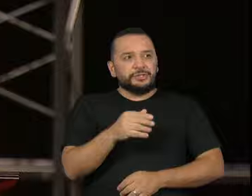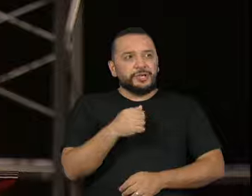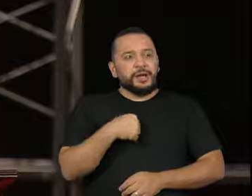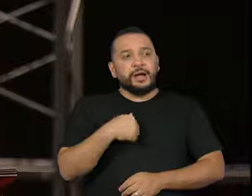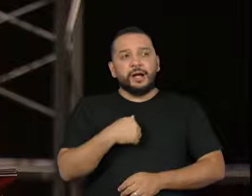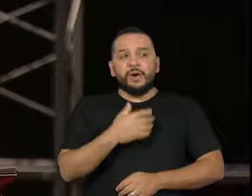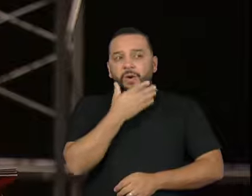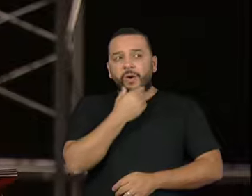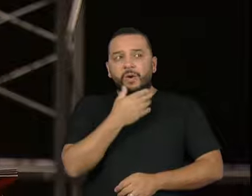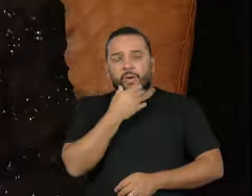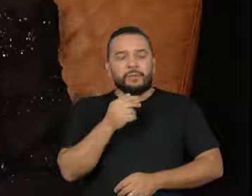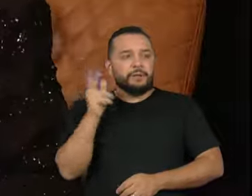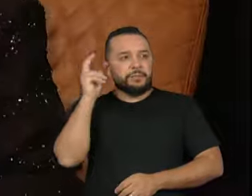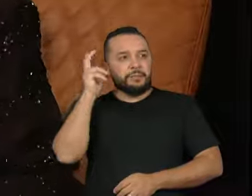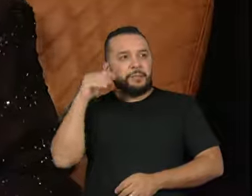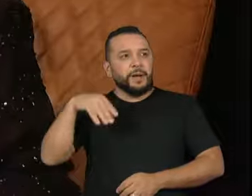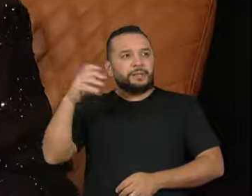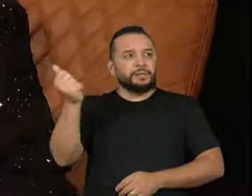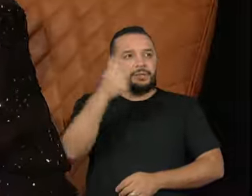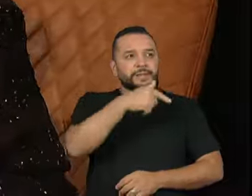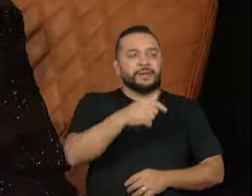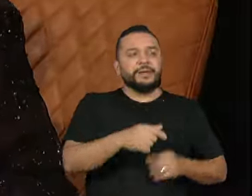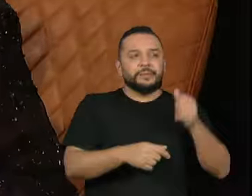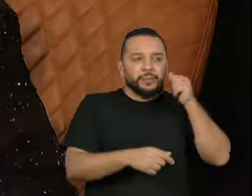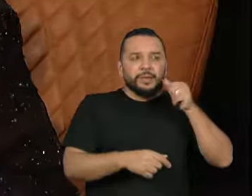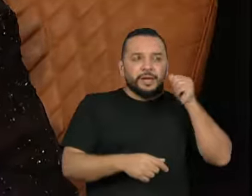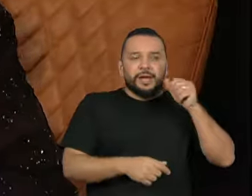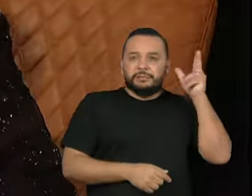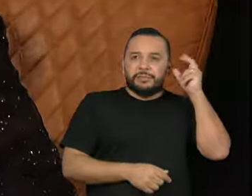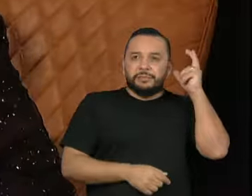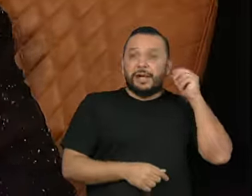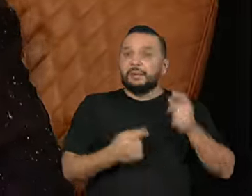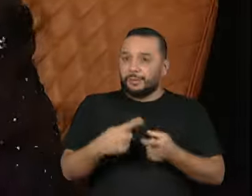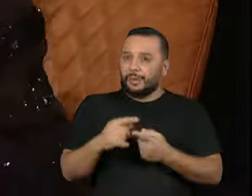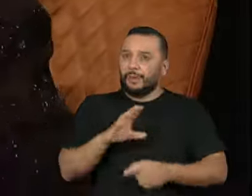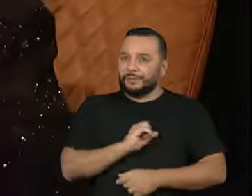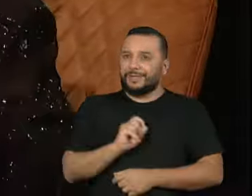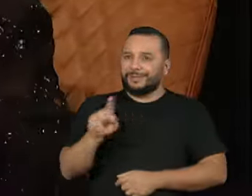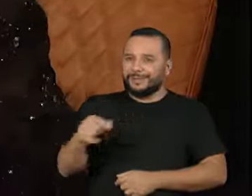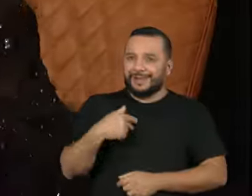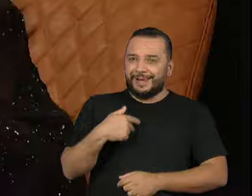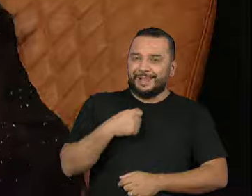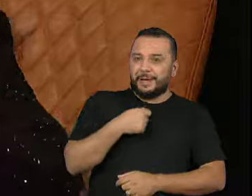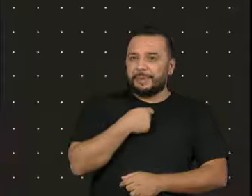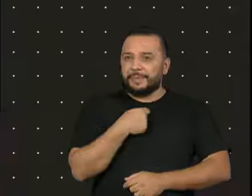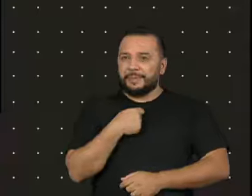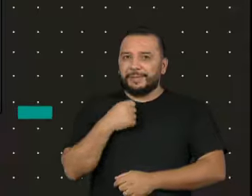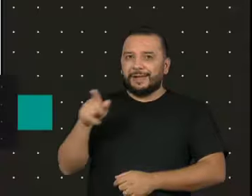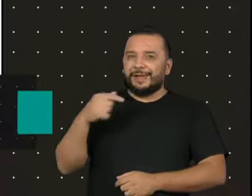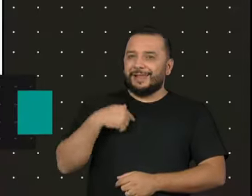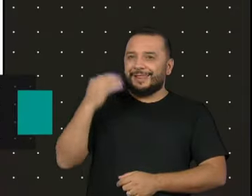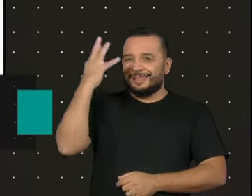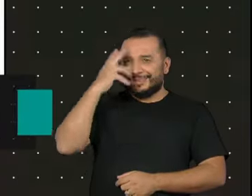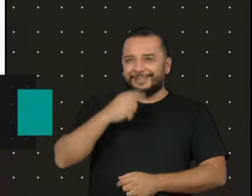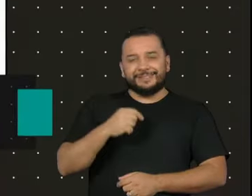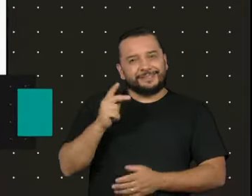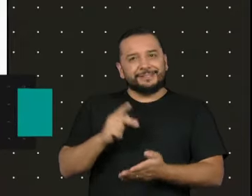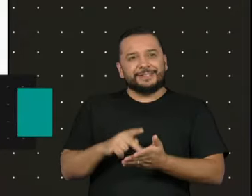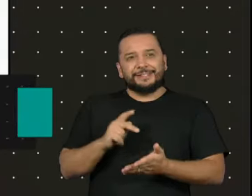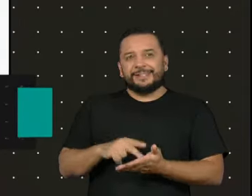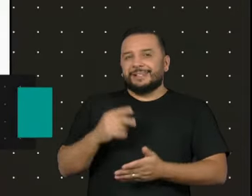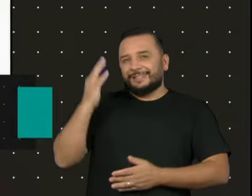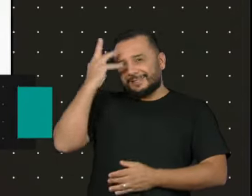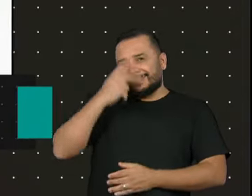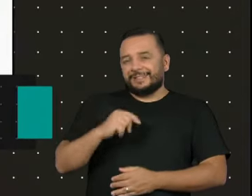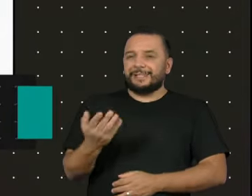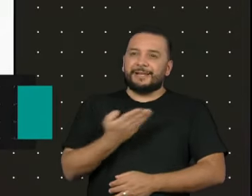as cantoras. Porque eu era fascinada por ela cantando, né? Aquele jeito que ela era linda, meu Deus, é uma hora amiga